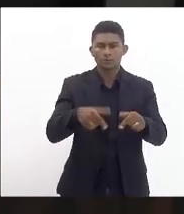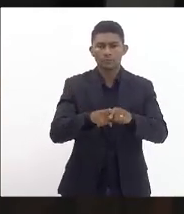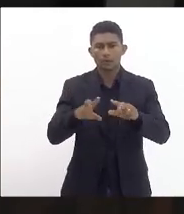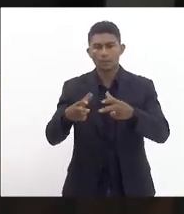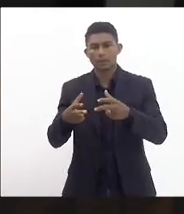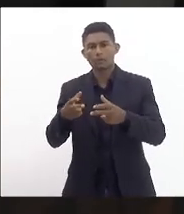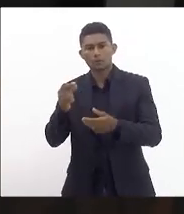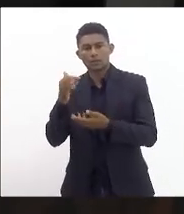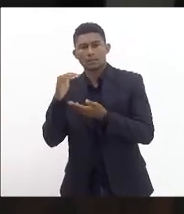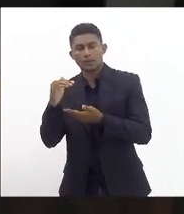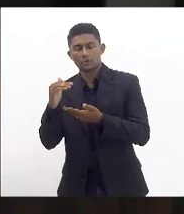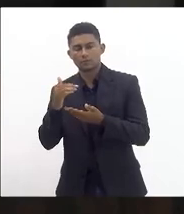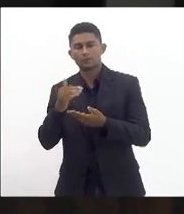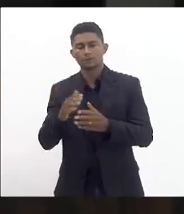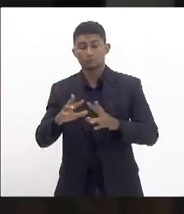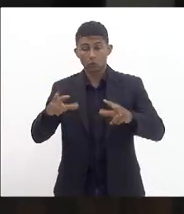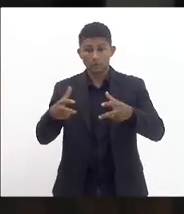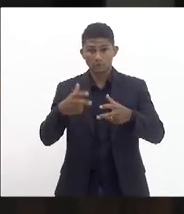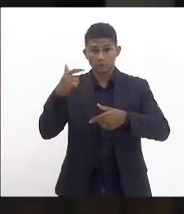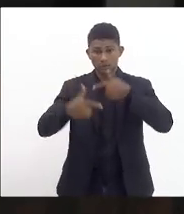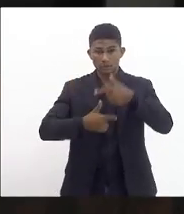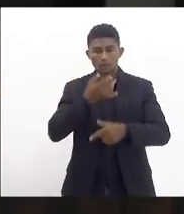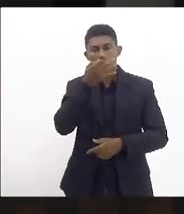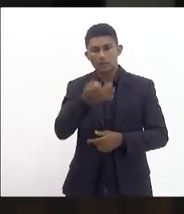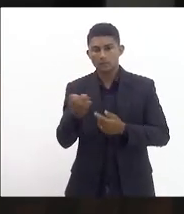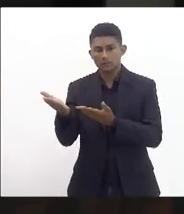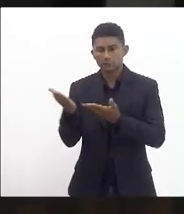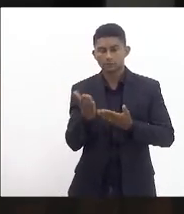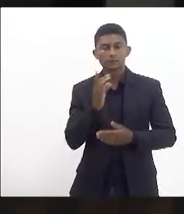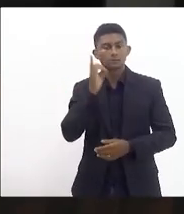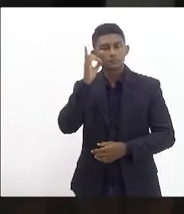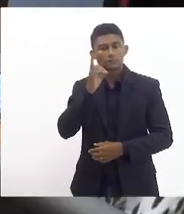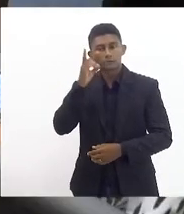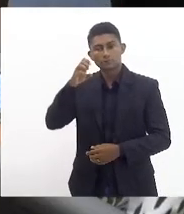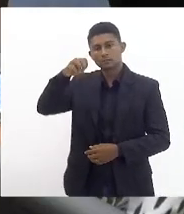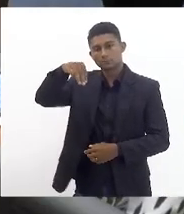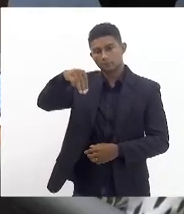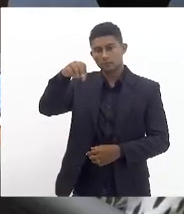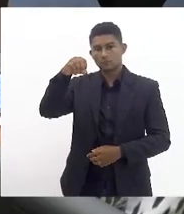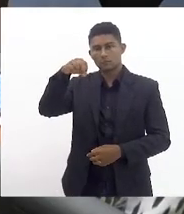emitir parecer pela comissão de trabalho, deputada Mônica Francisco.